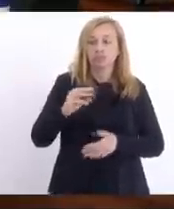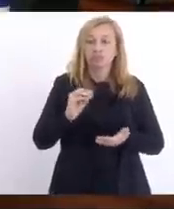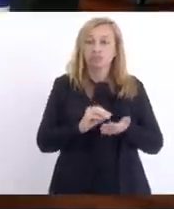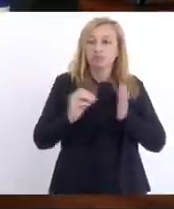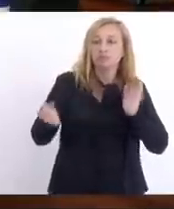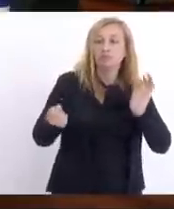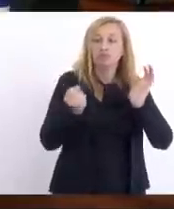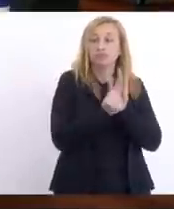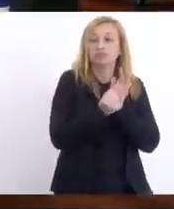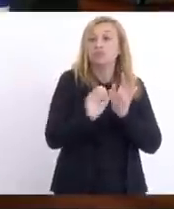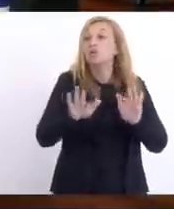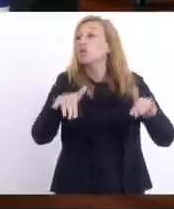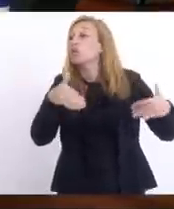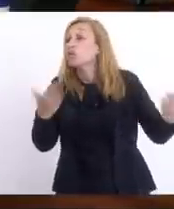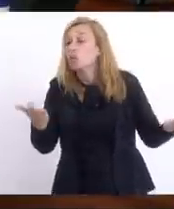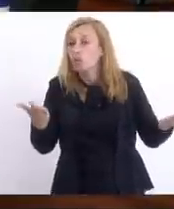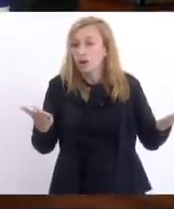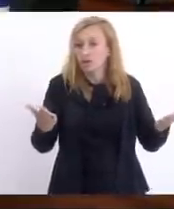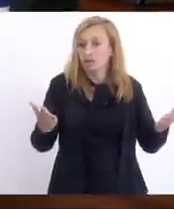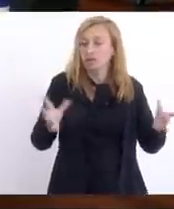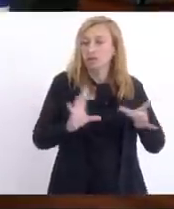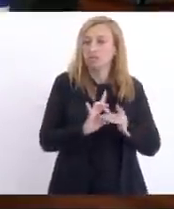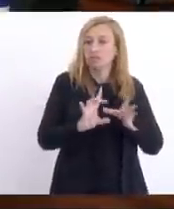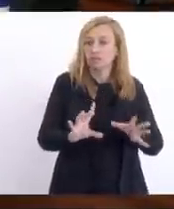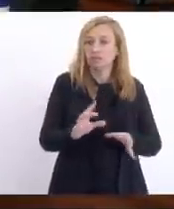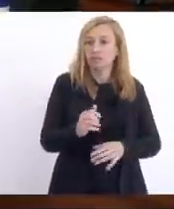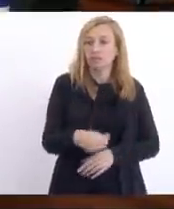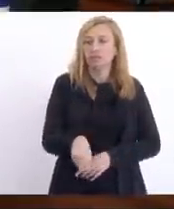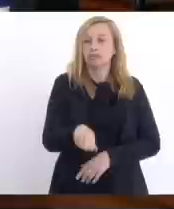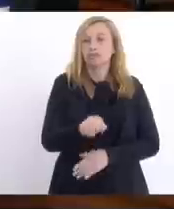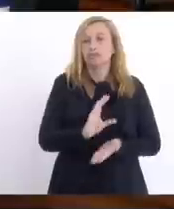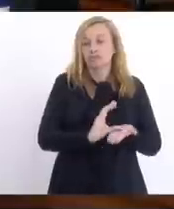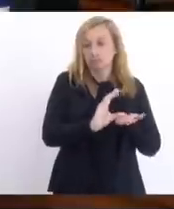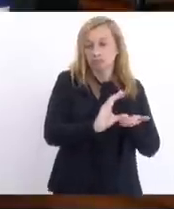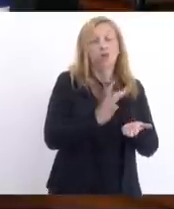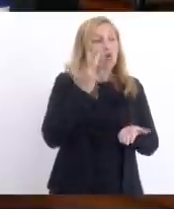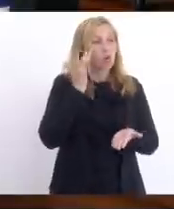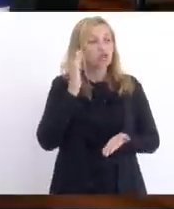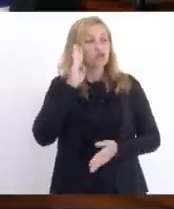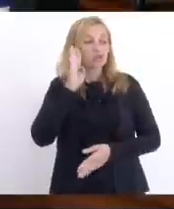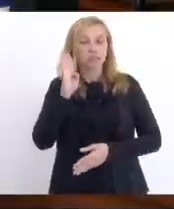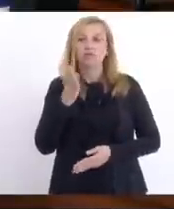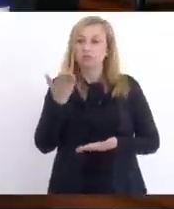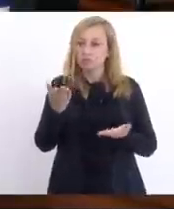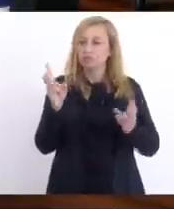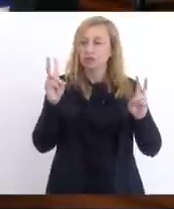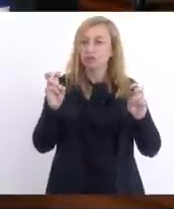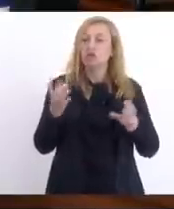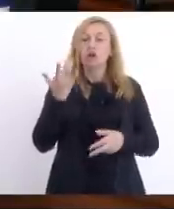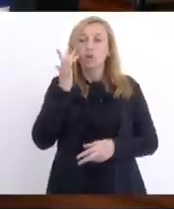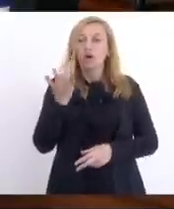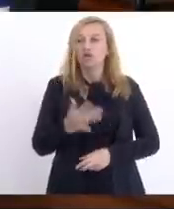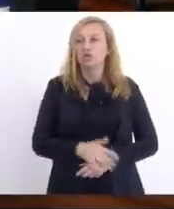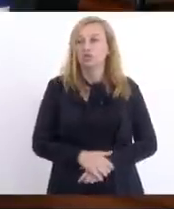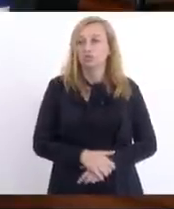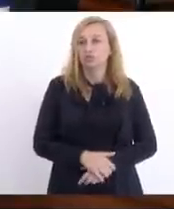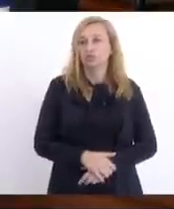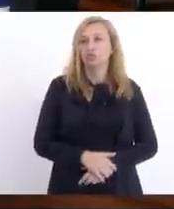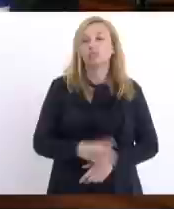Qual vai ser o impacto de abrir mão dessa receita? Eu acho fundamental isso. Eu acho, deputado